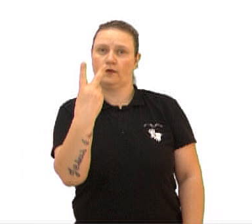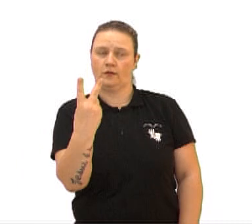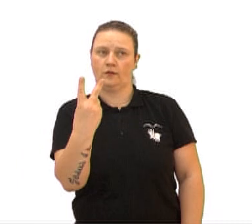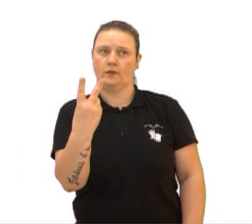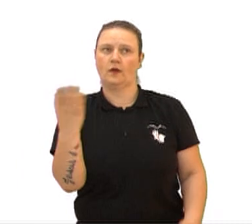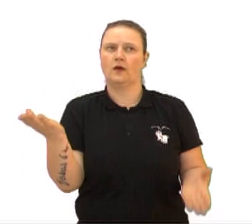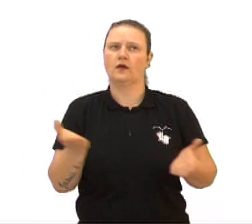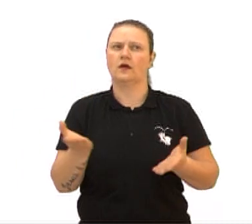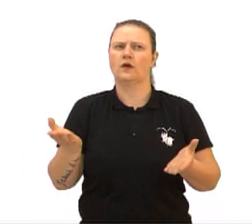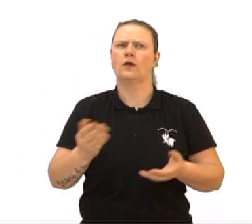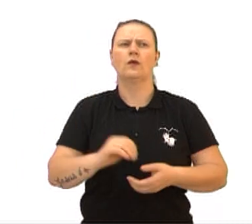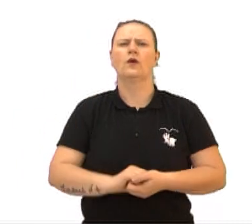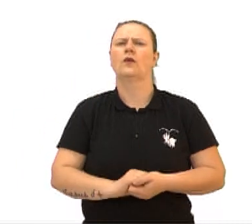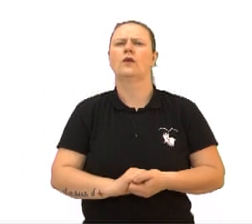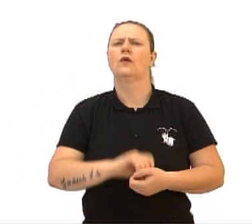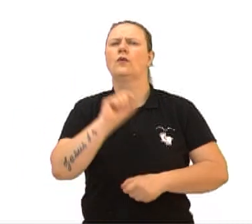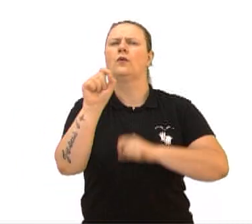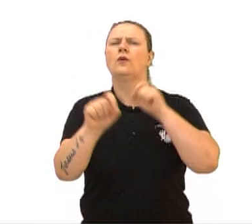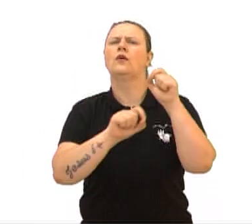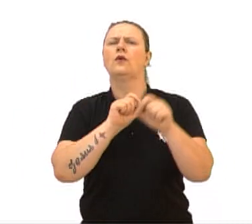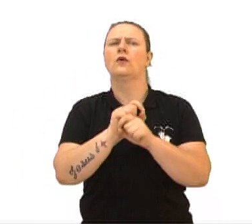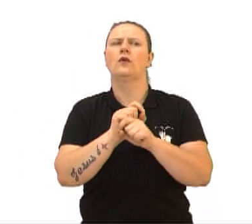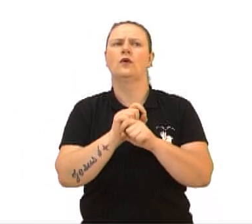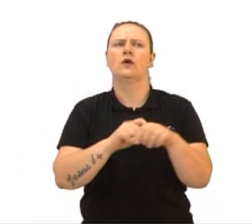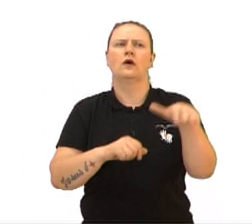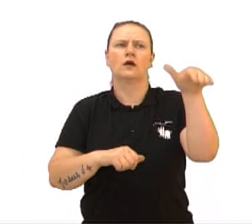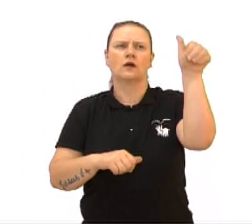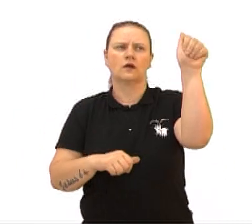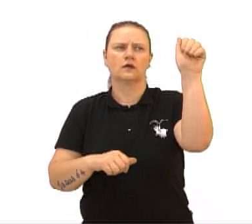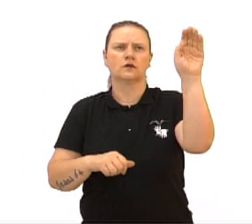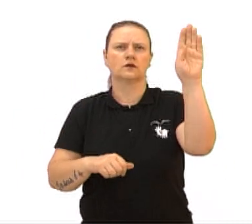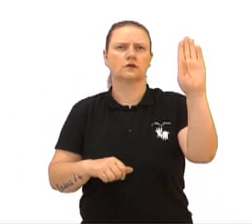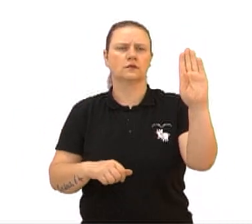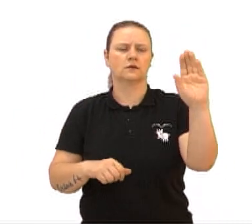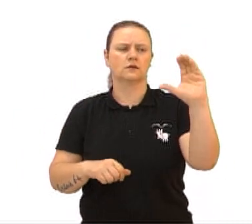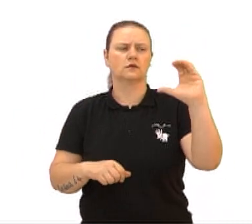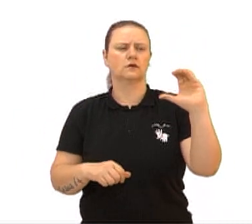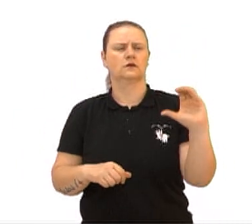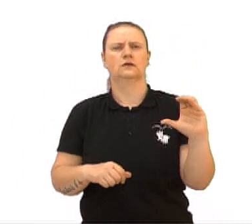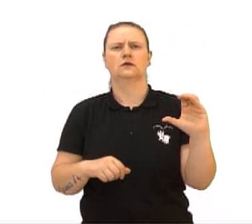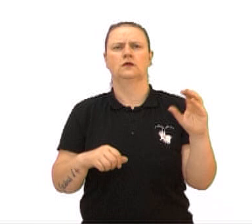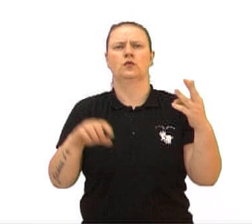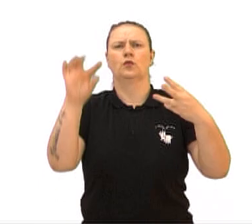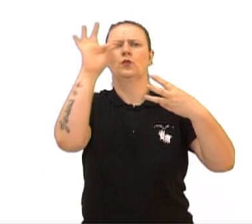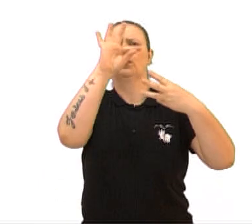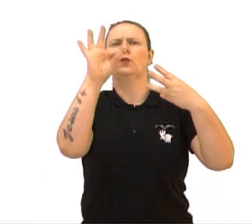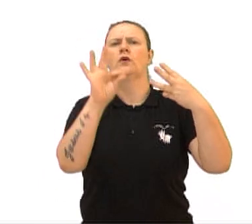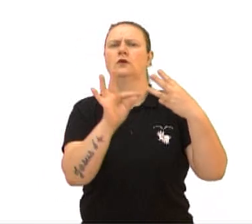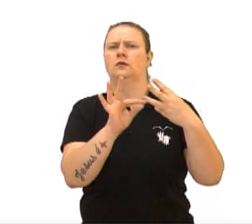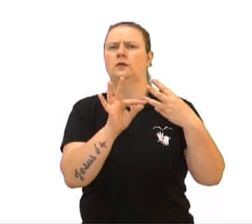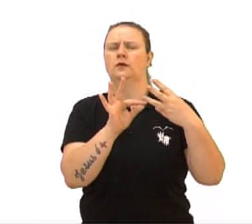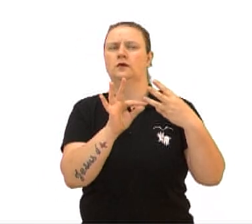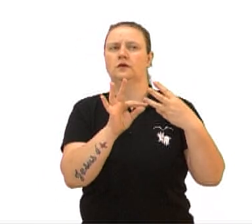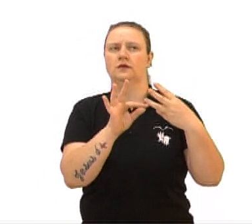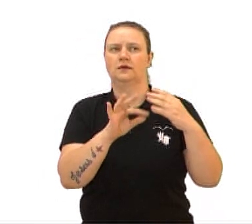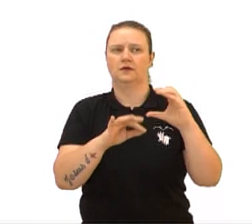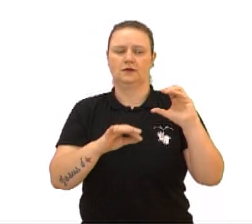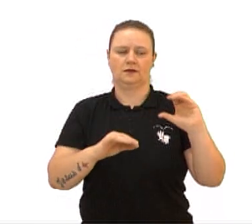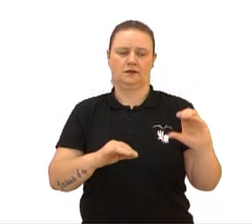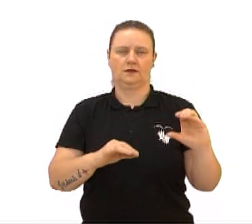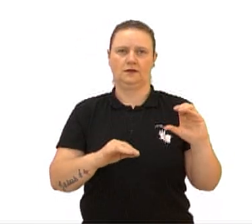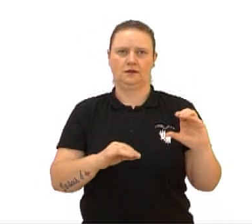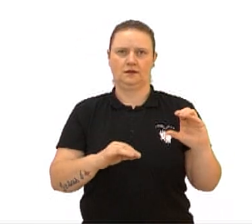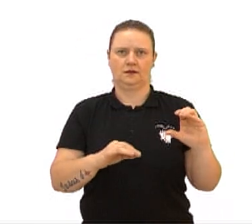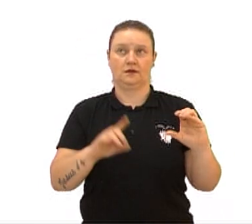Salvador pertence a América del Sur, América del Norte ou América Central? Vimos,